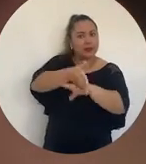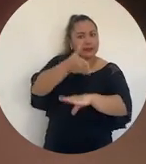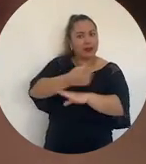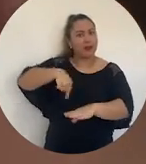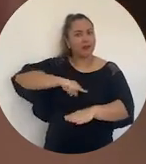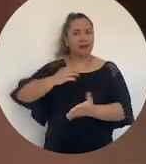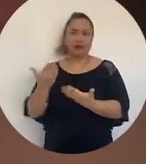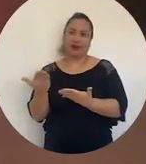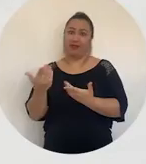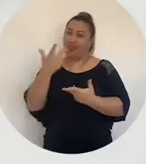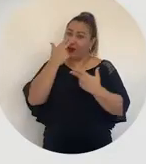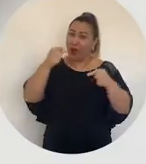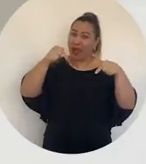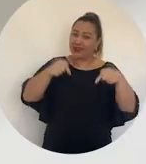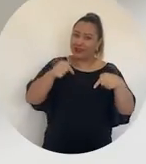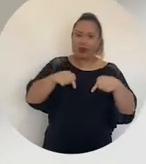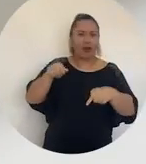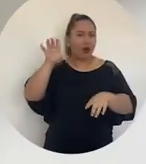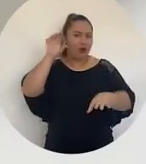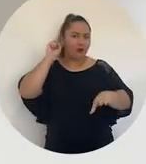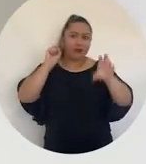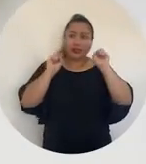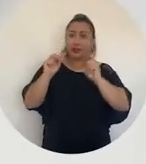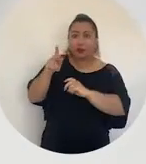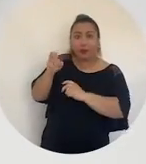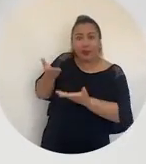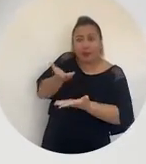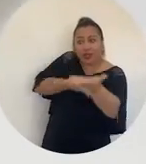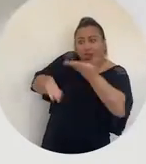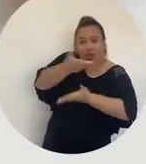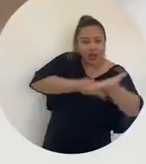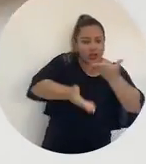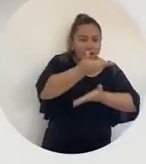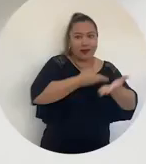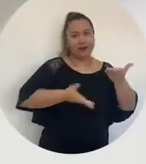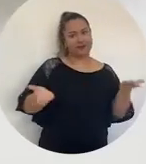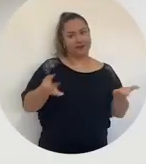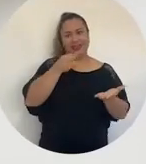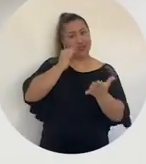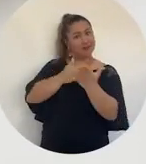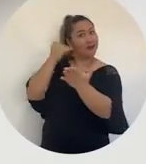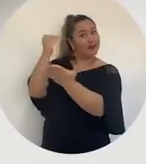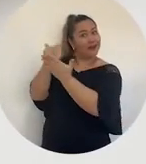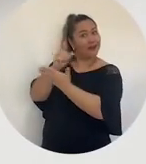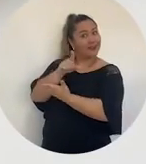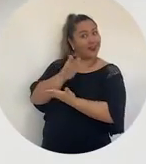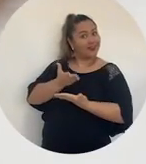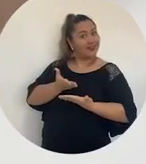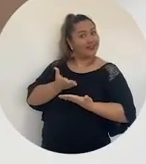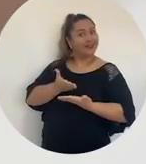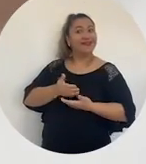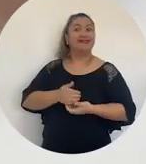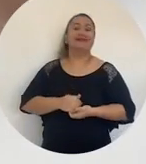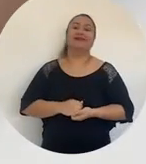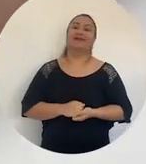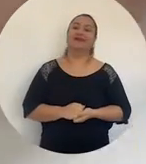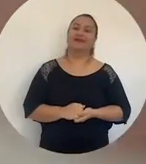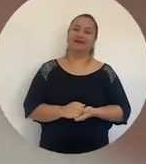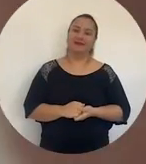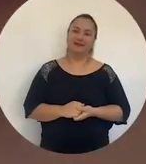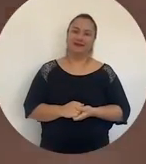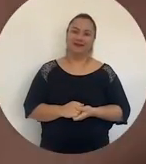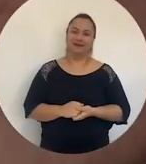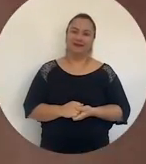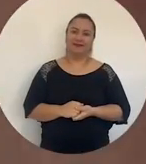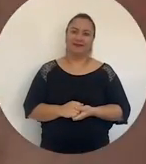participando após as eleições. E qualquer coisa, eles sempre vão estar aqui, ó, que nem estão agora ouvindo e escutando as pessoas pra... Caxias pra frente,